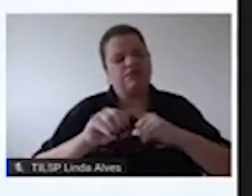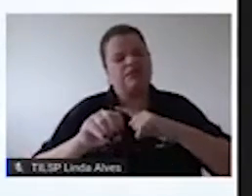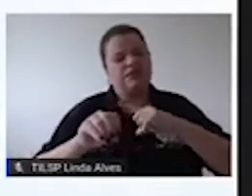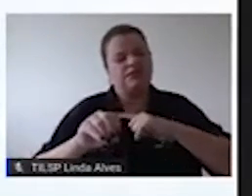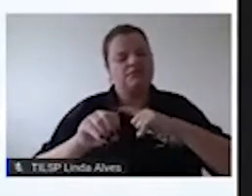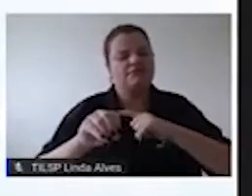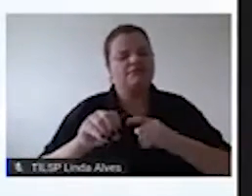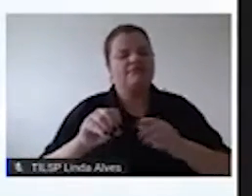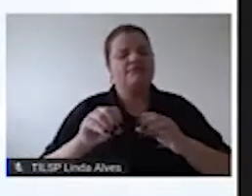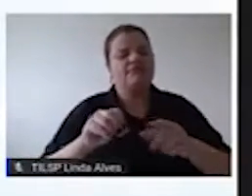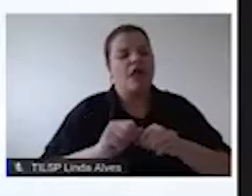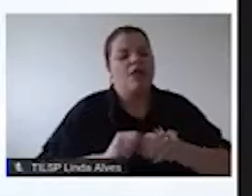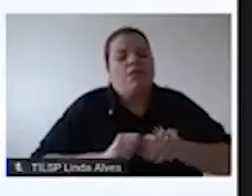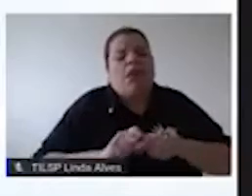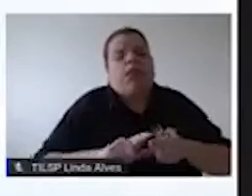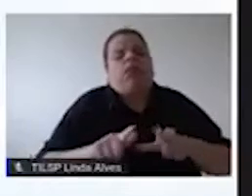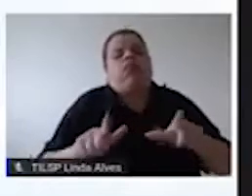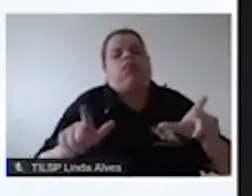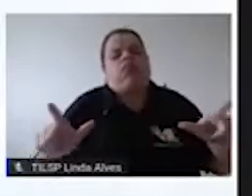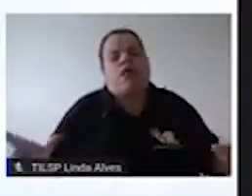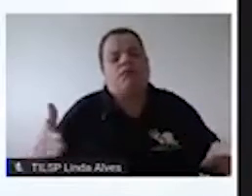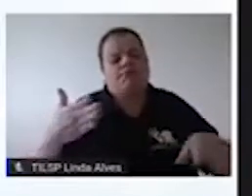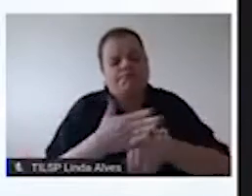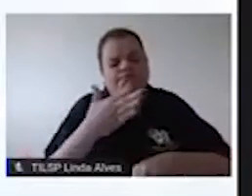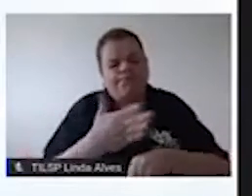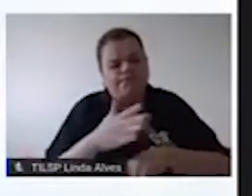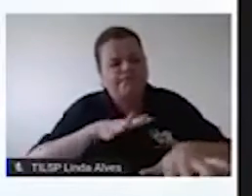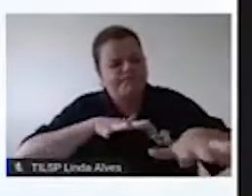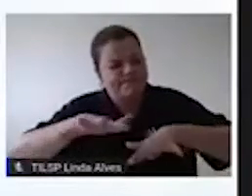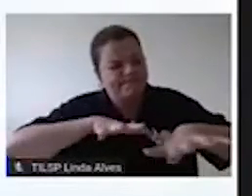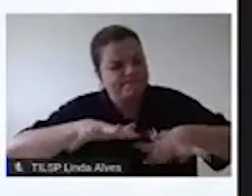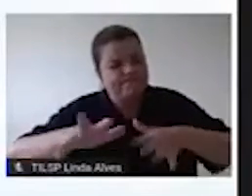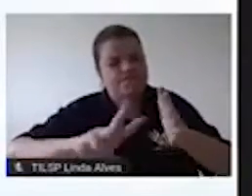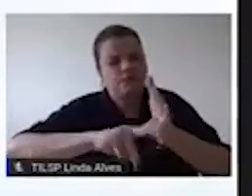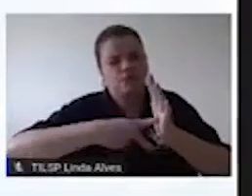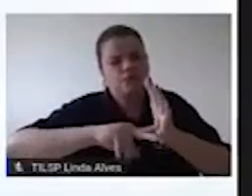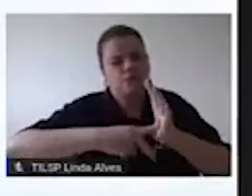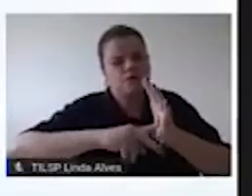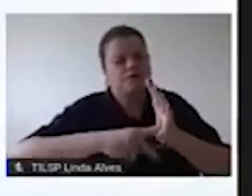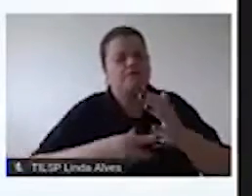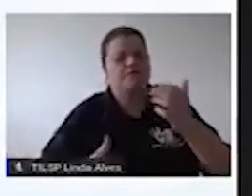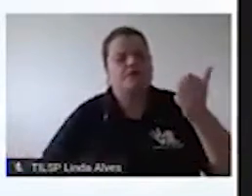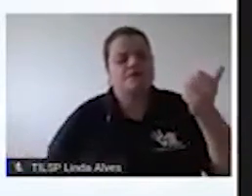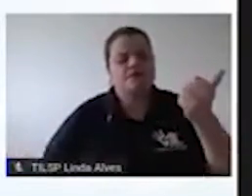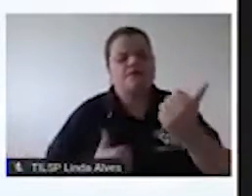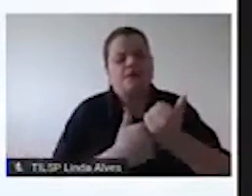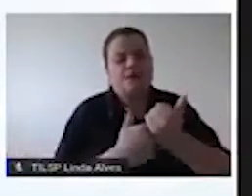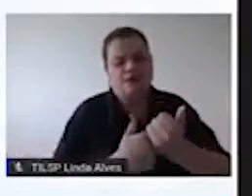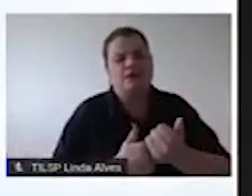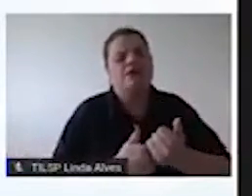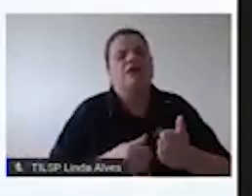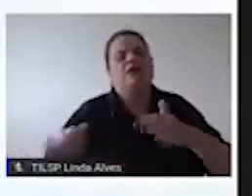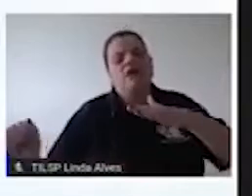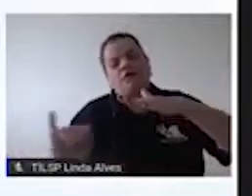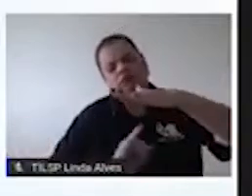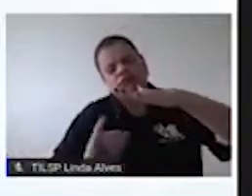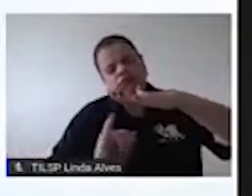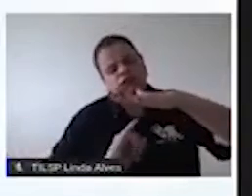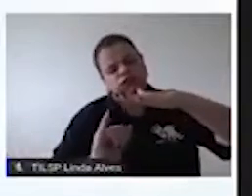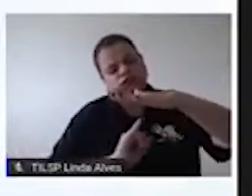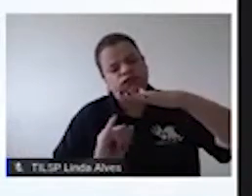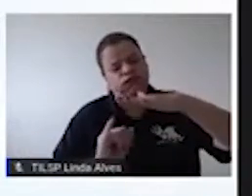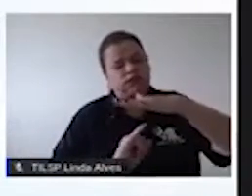né, uma ampla participação do movimento sindical global, apoiado por instituições